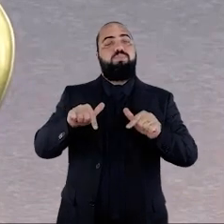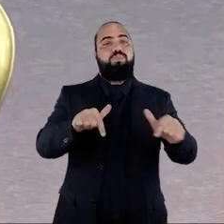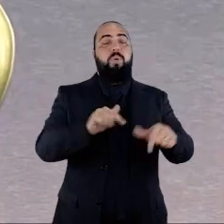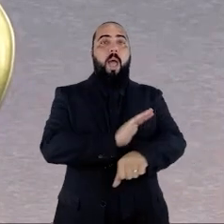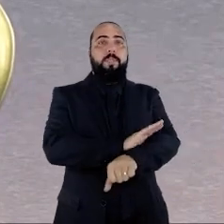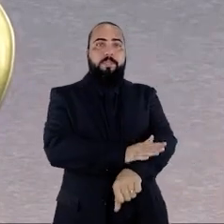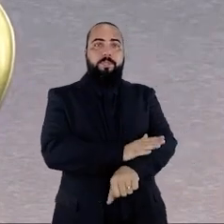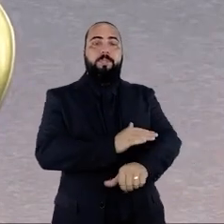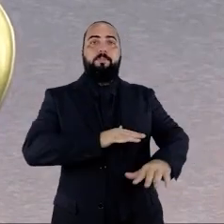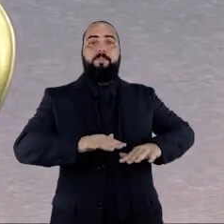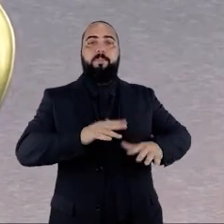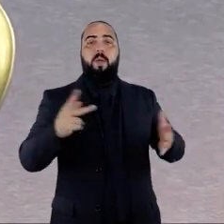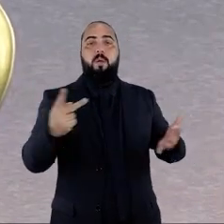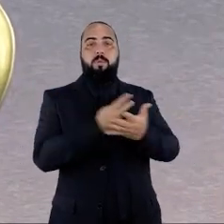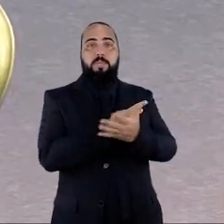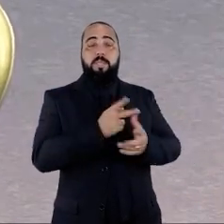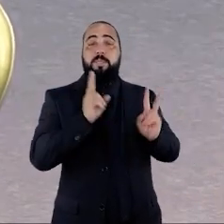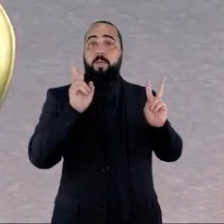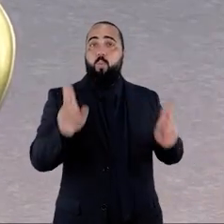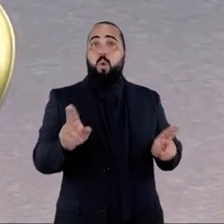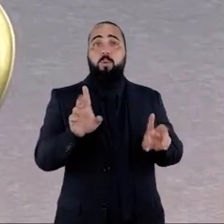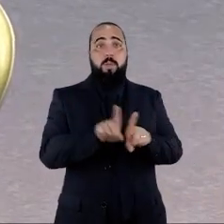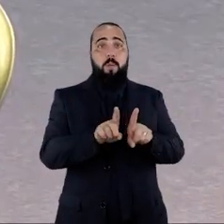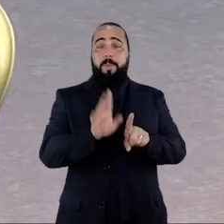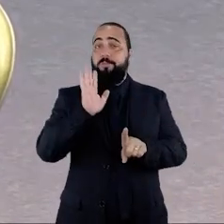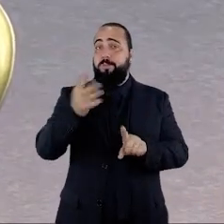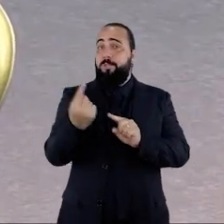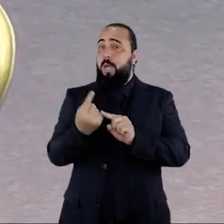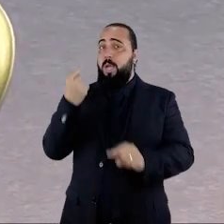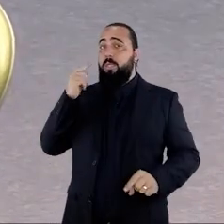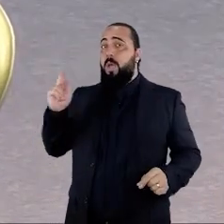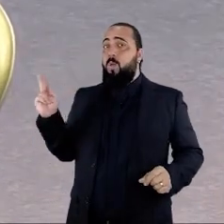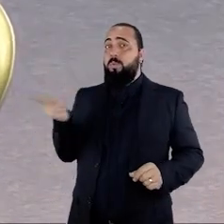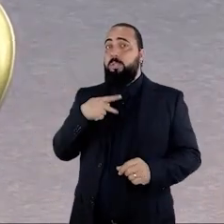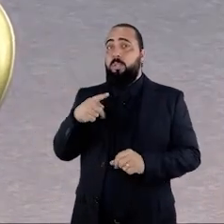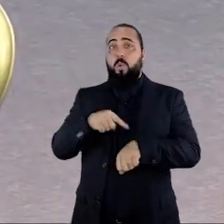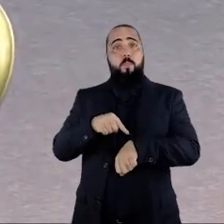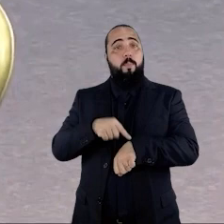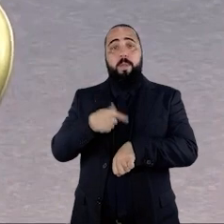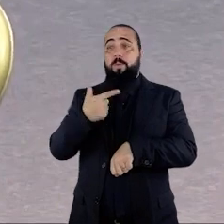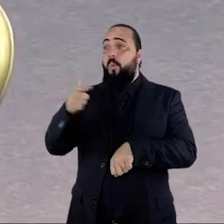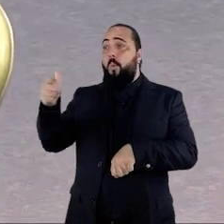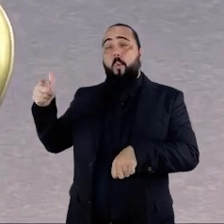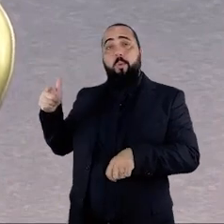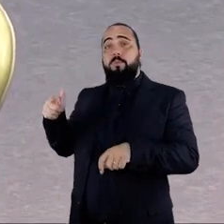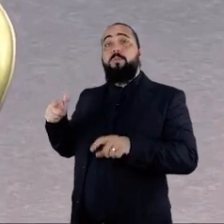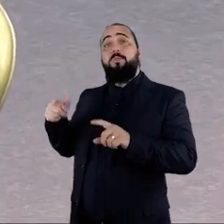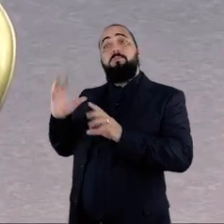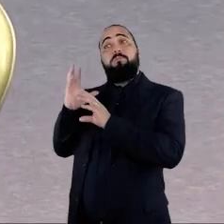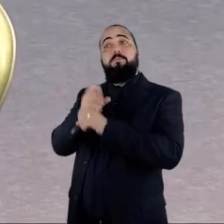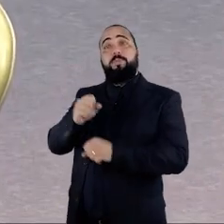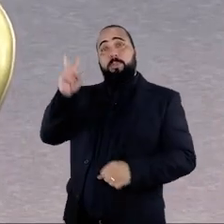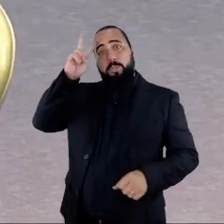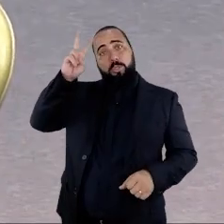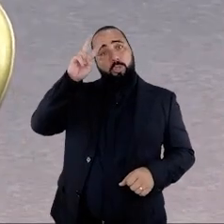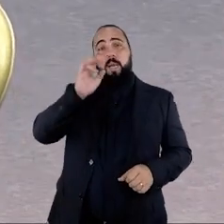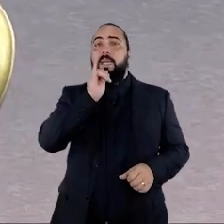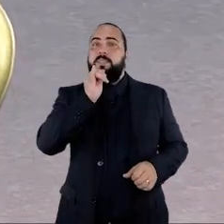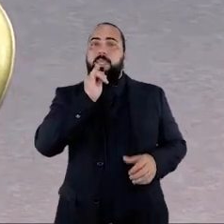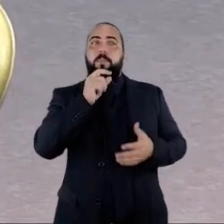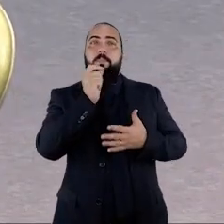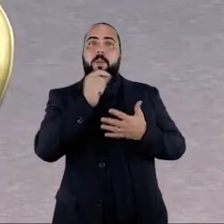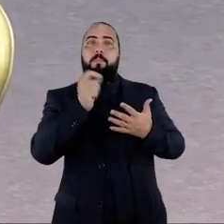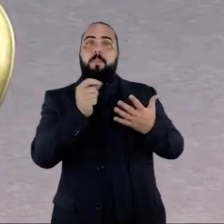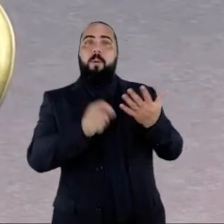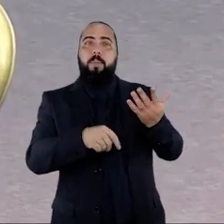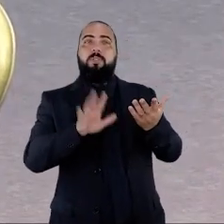motivação racista para que isso aconteça. Assim como já aconteceu em outros momentos da nossa história, a